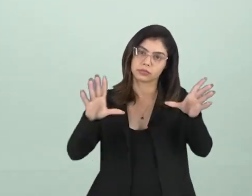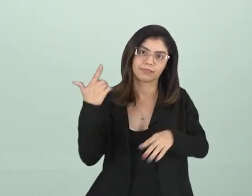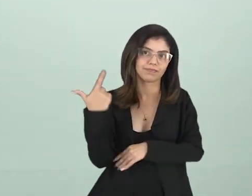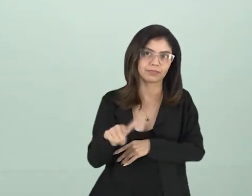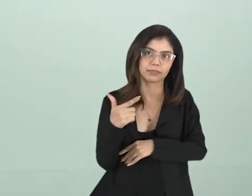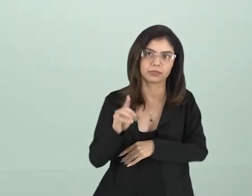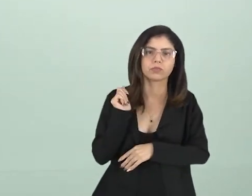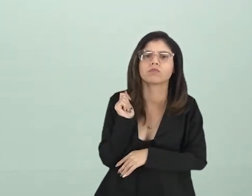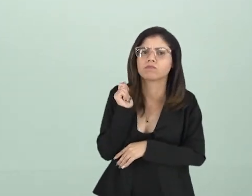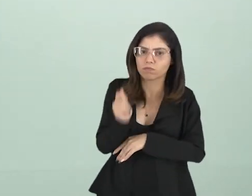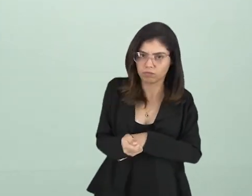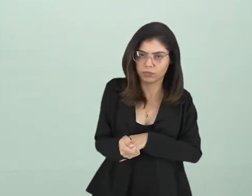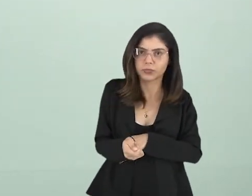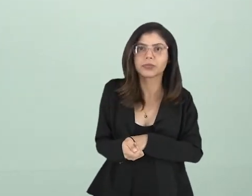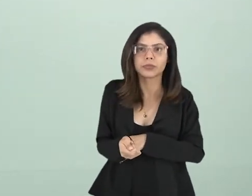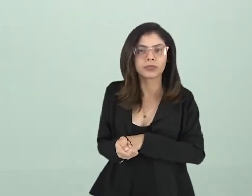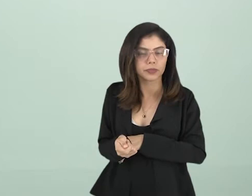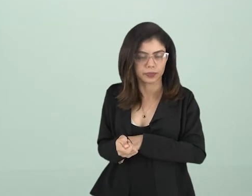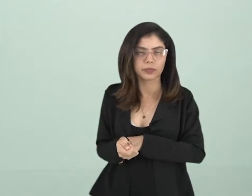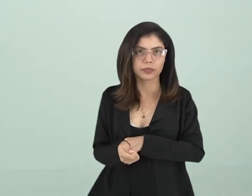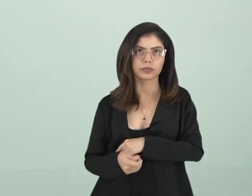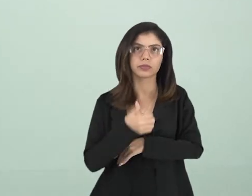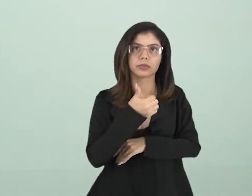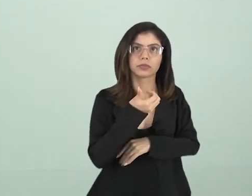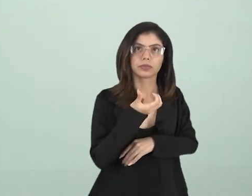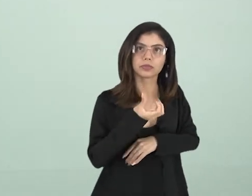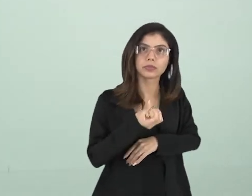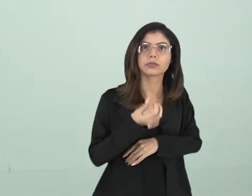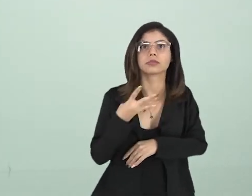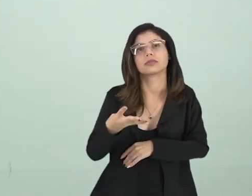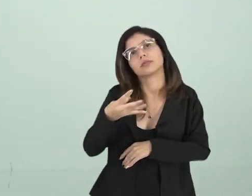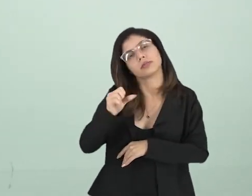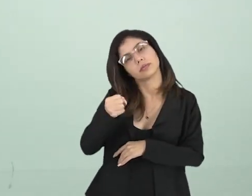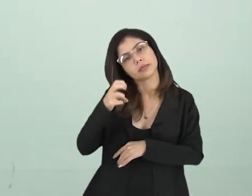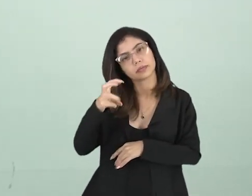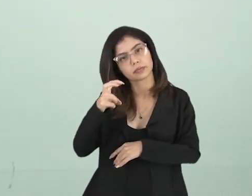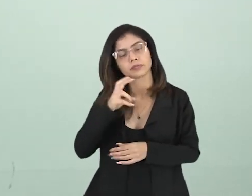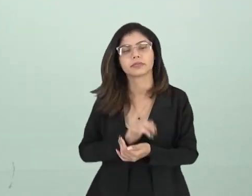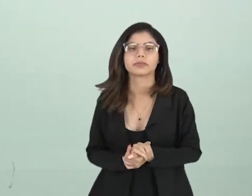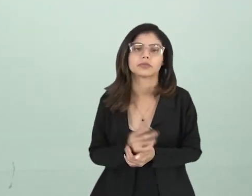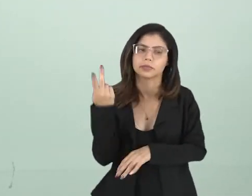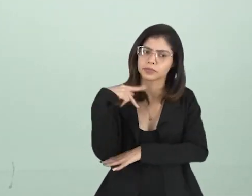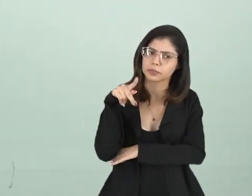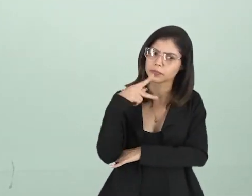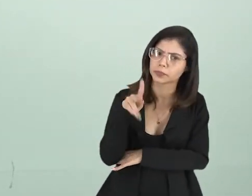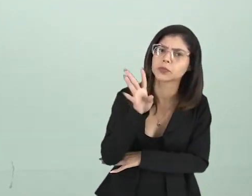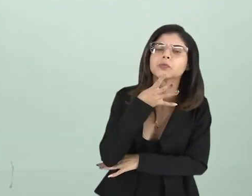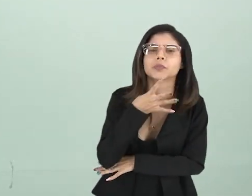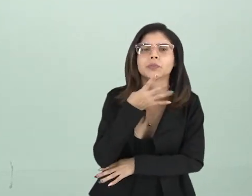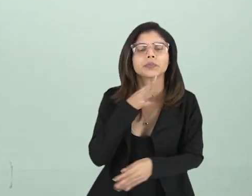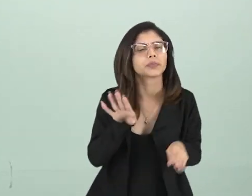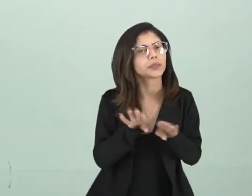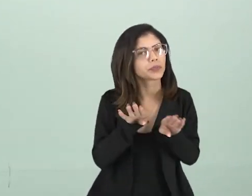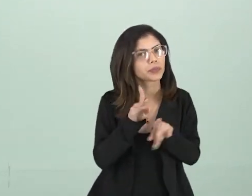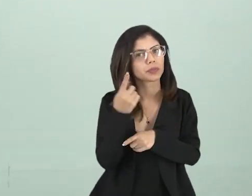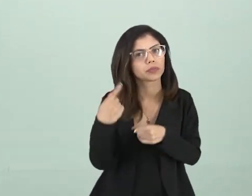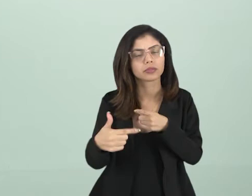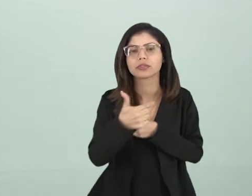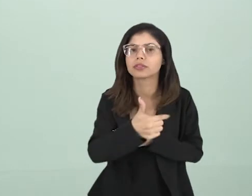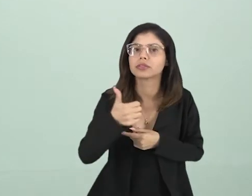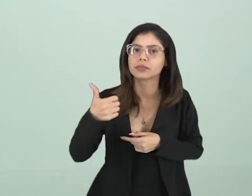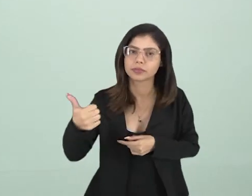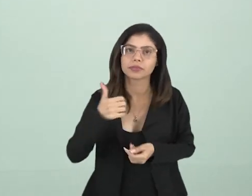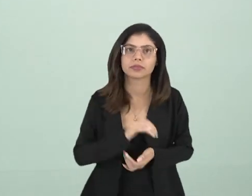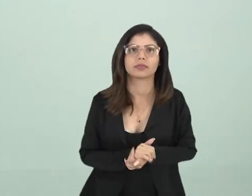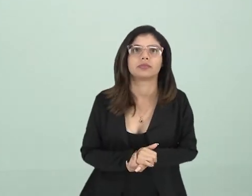existem, né, que é a ditadura militar, né, de 64 a 85, muito conhecido aí então esse período, né, por um período de 21